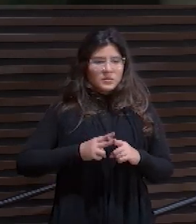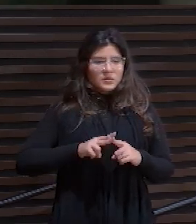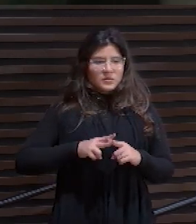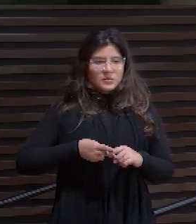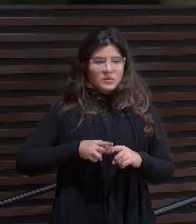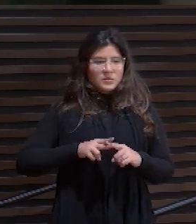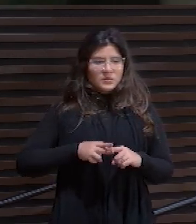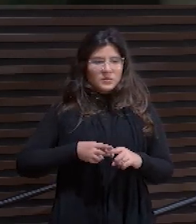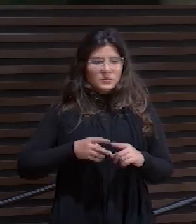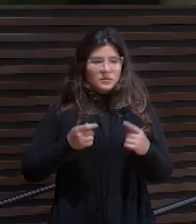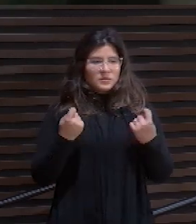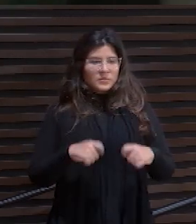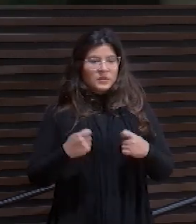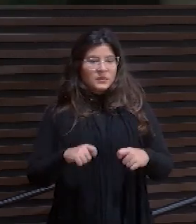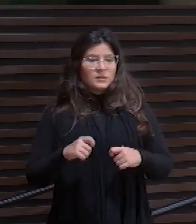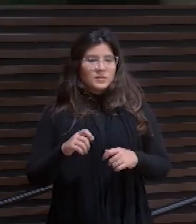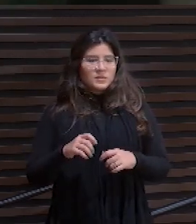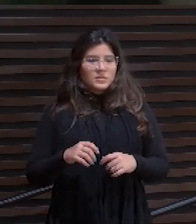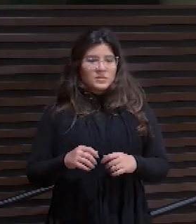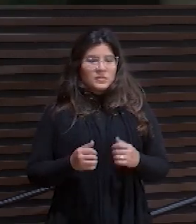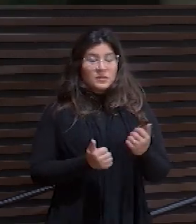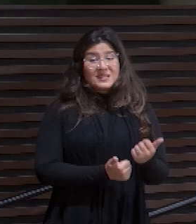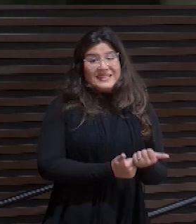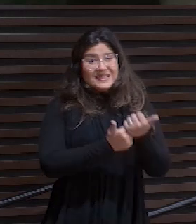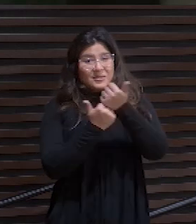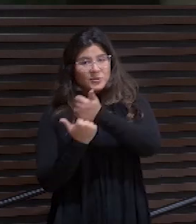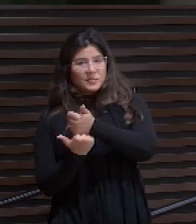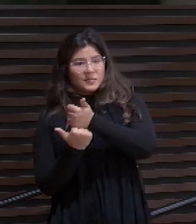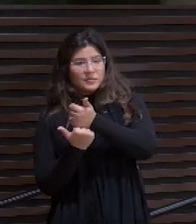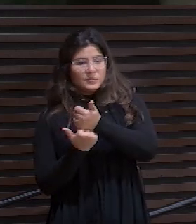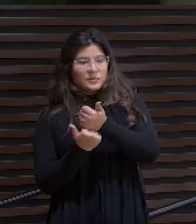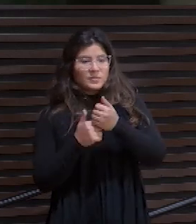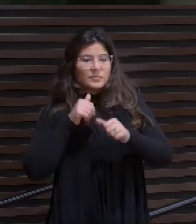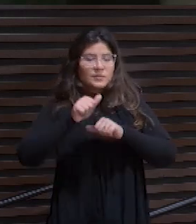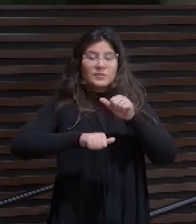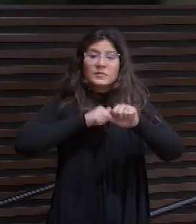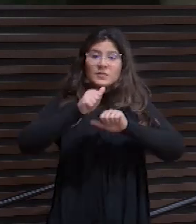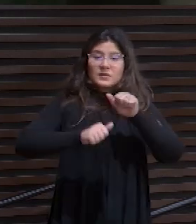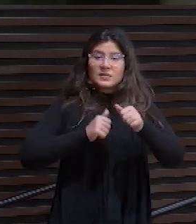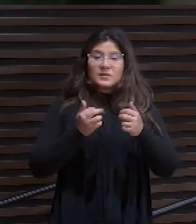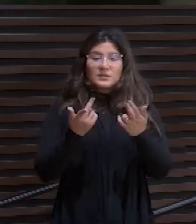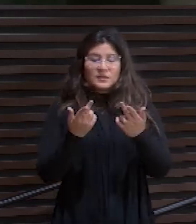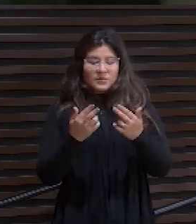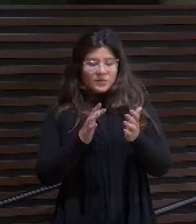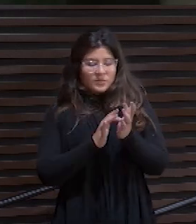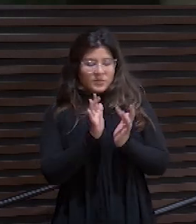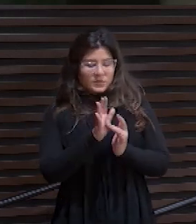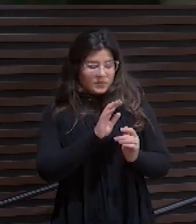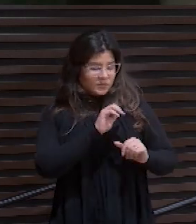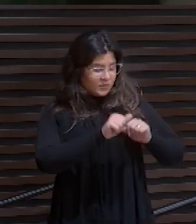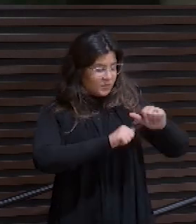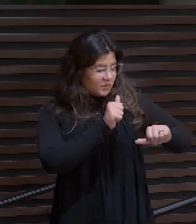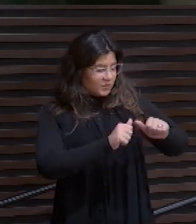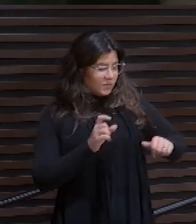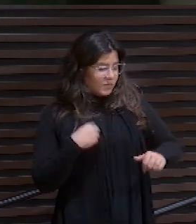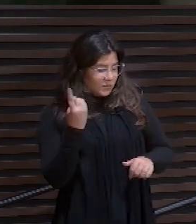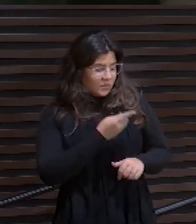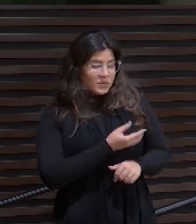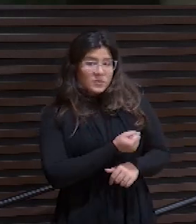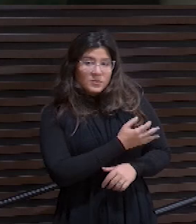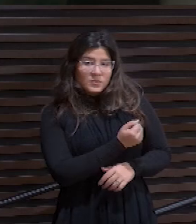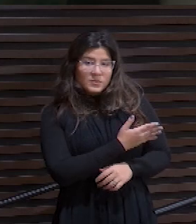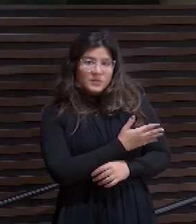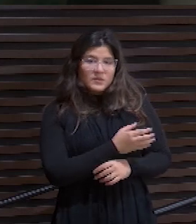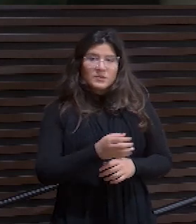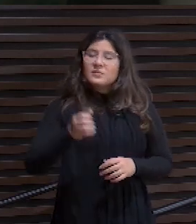totalmente substituído, trocado, assim como Jesus trocou nosso coração. O humanismo, ele não se mistura com o evangelho. A graça de